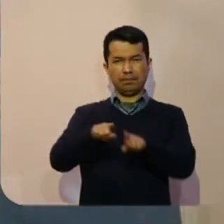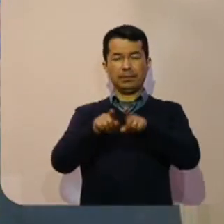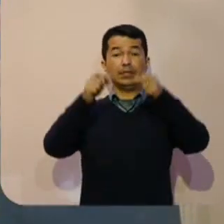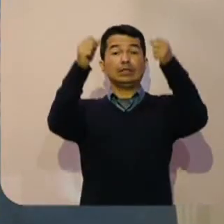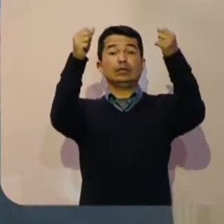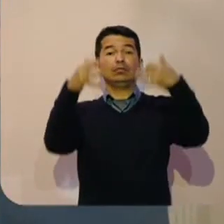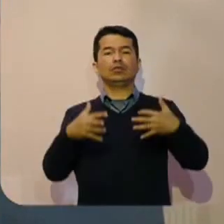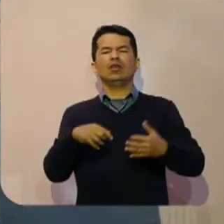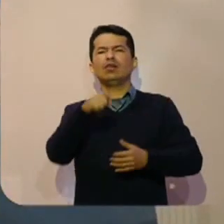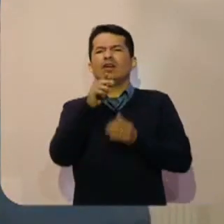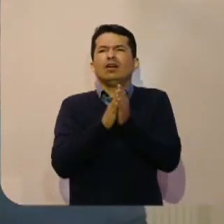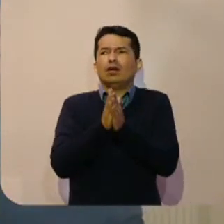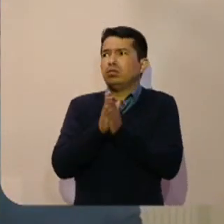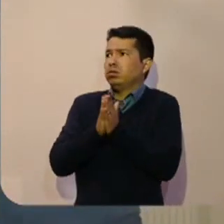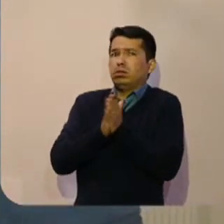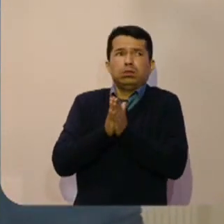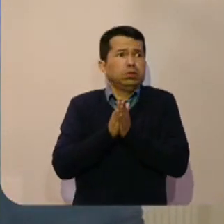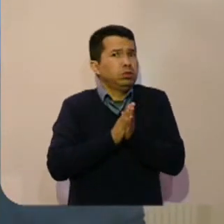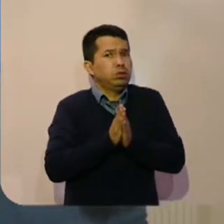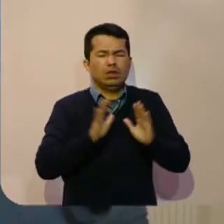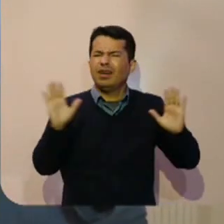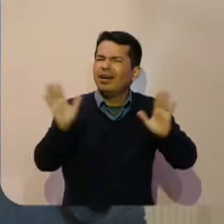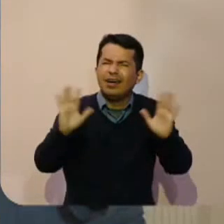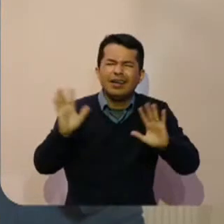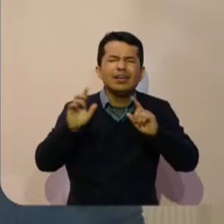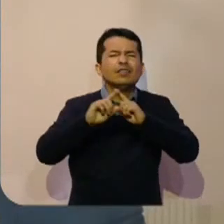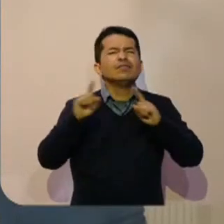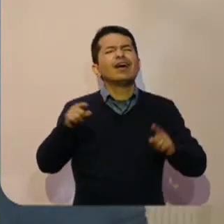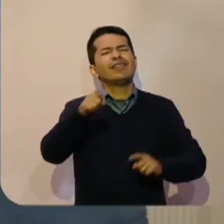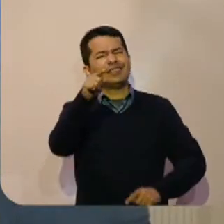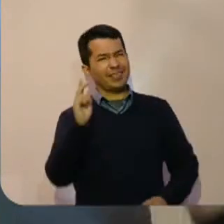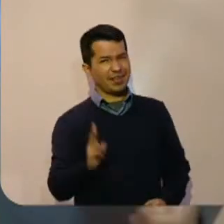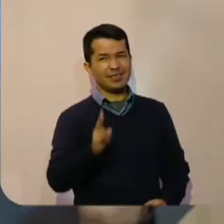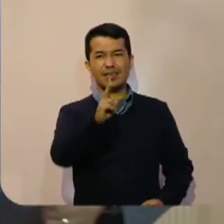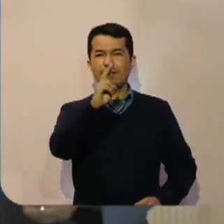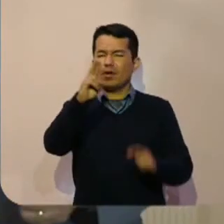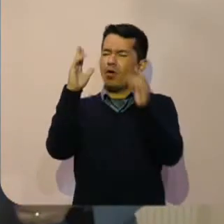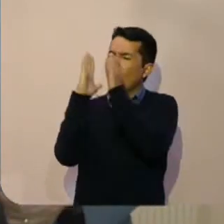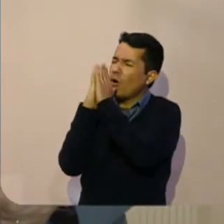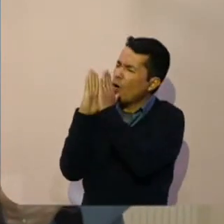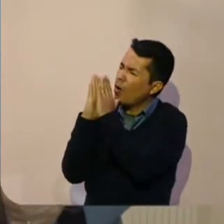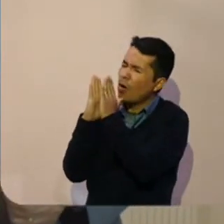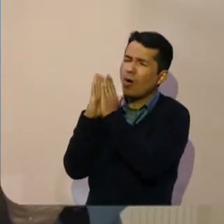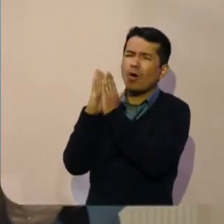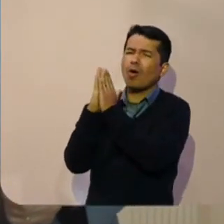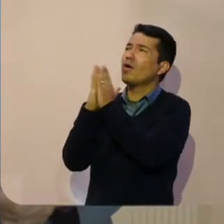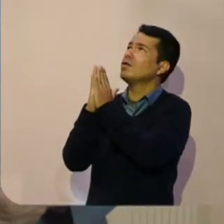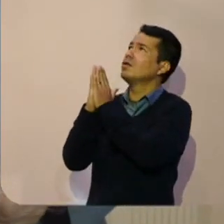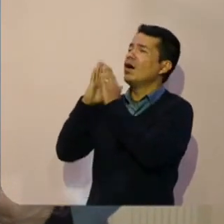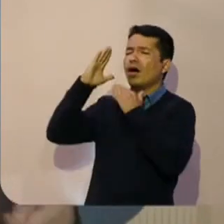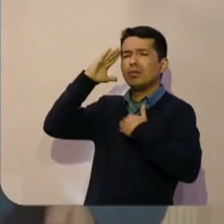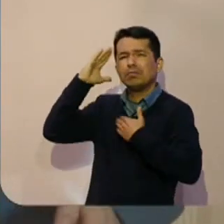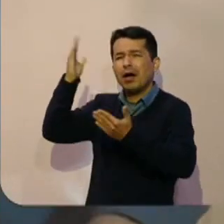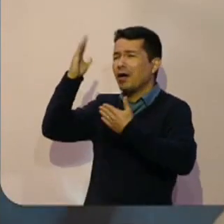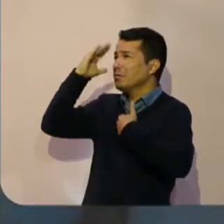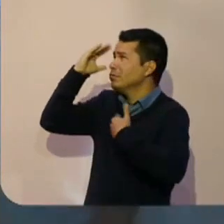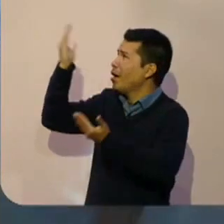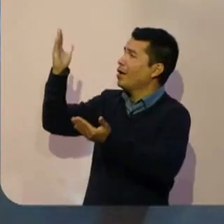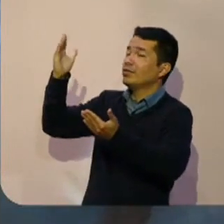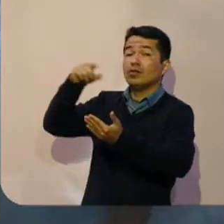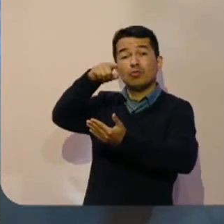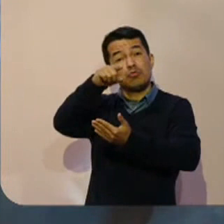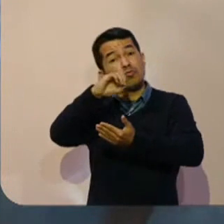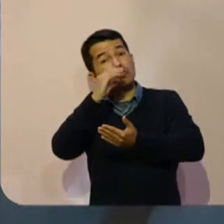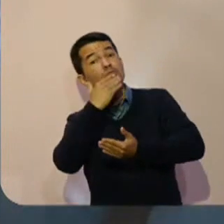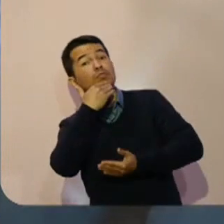coisa alguma, mas em tudo pela oração e súplicas, com ação de graças, apresentem seus pedidos a